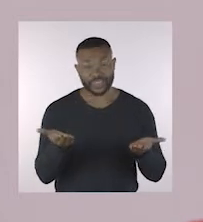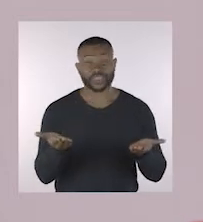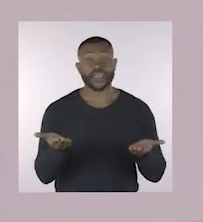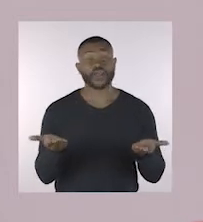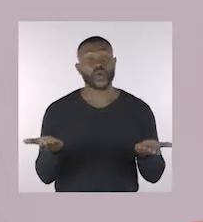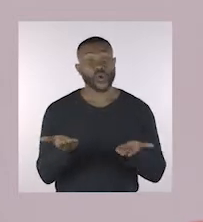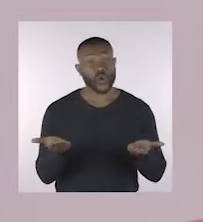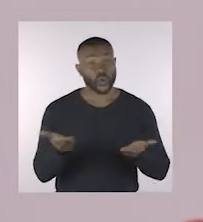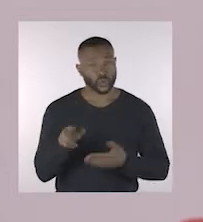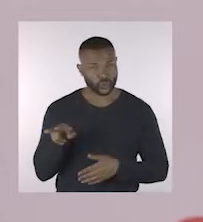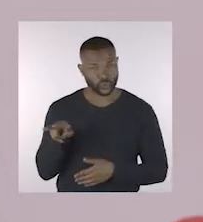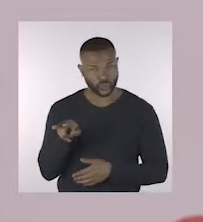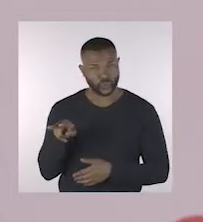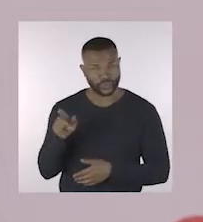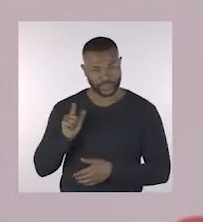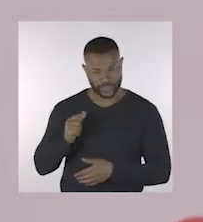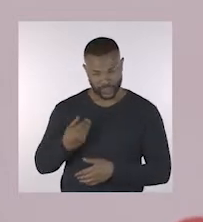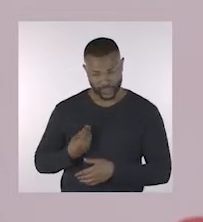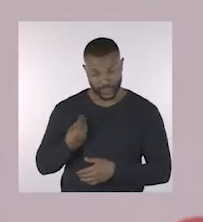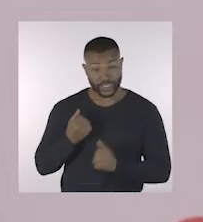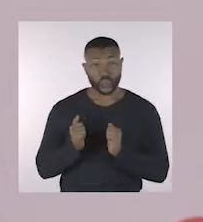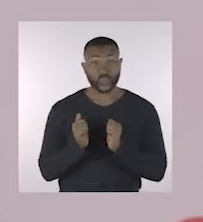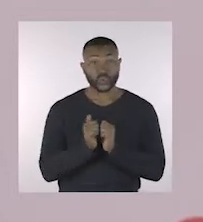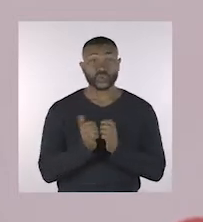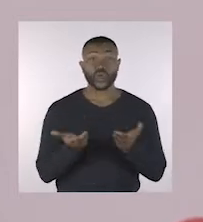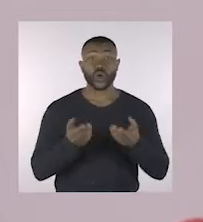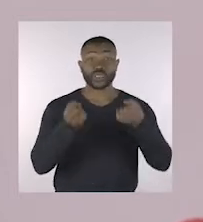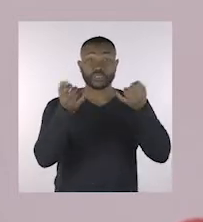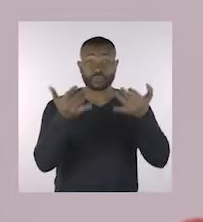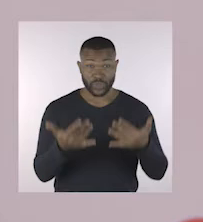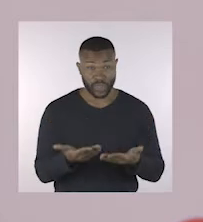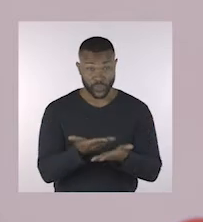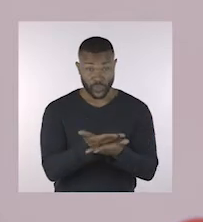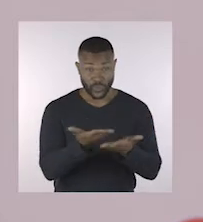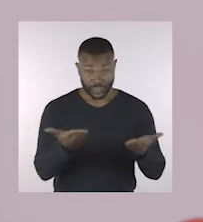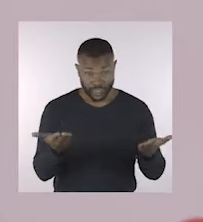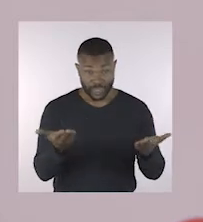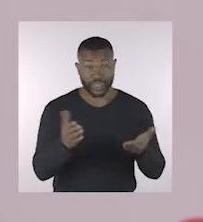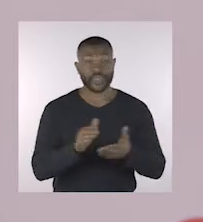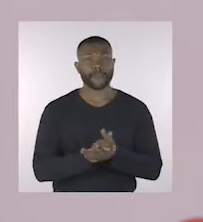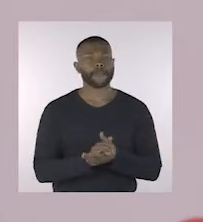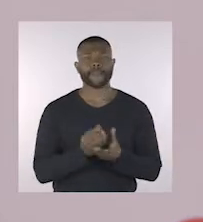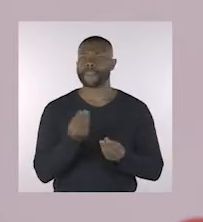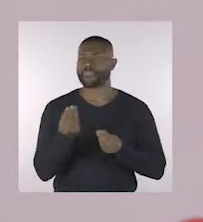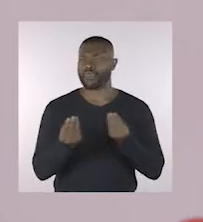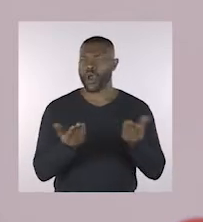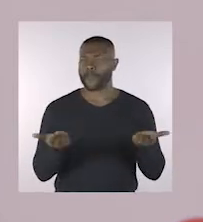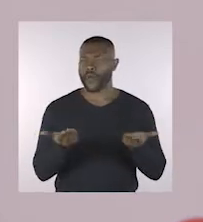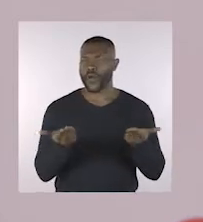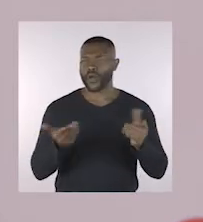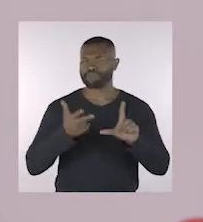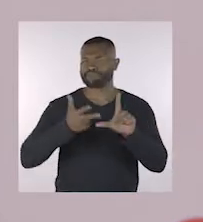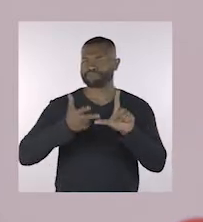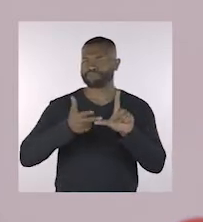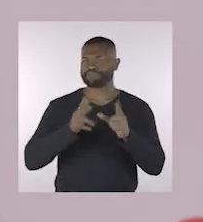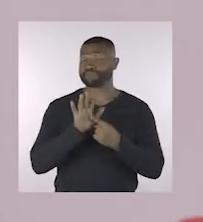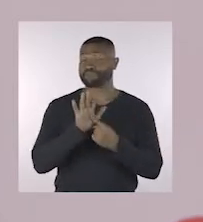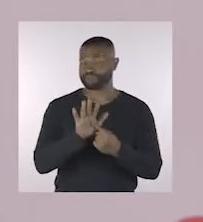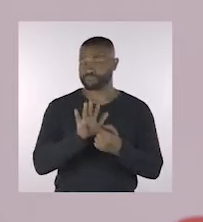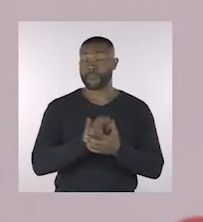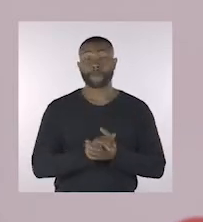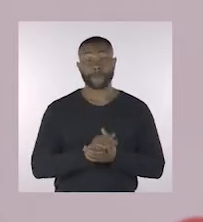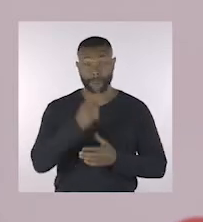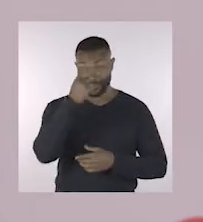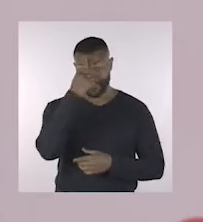para os nossos queridos companheiros que estão aqui comigo para explicar aos espectadores como vai funcionar a nossa transmissão